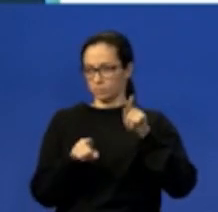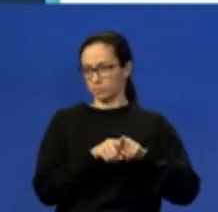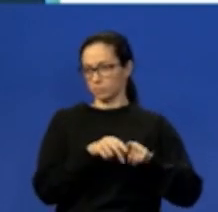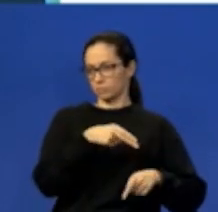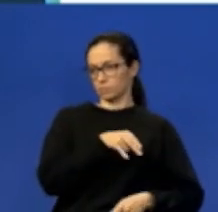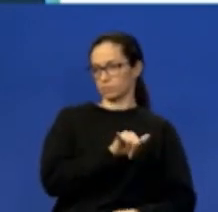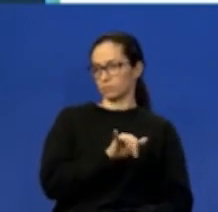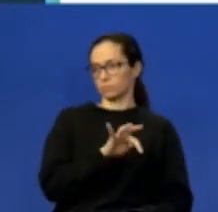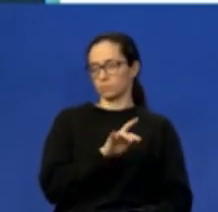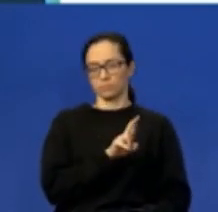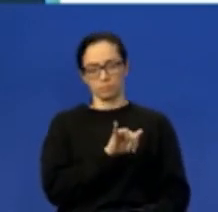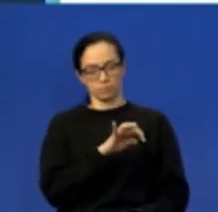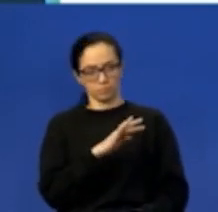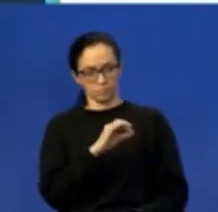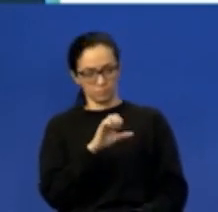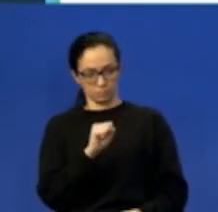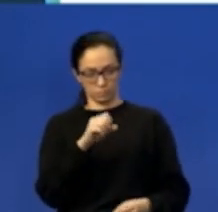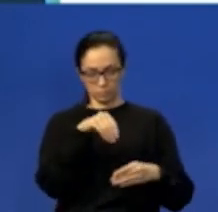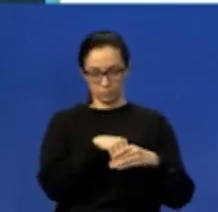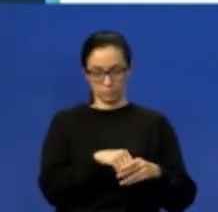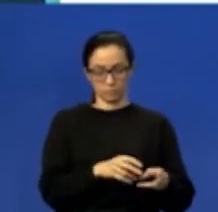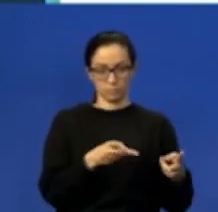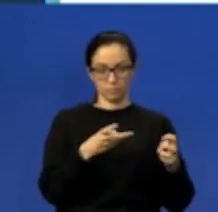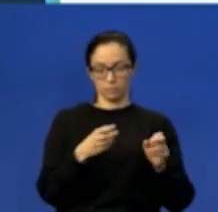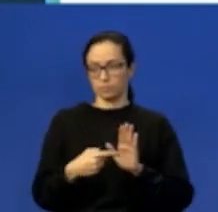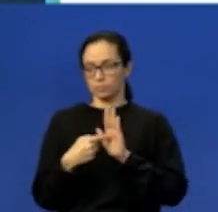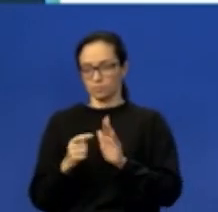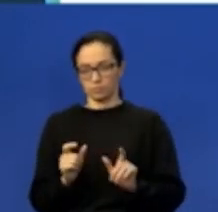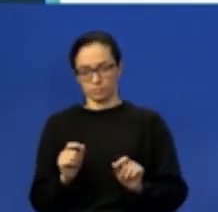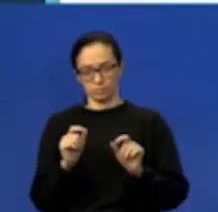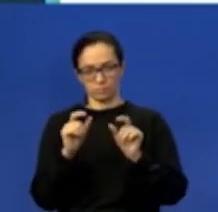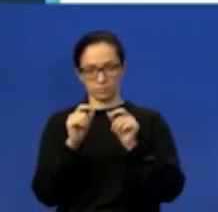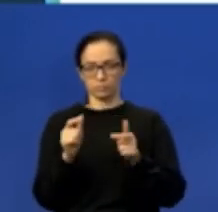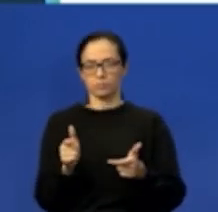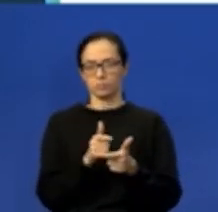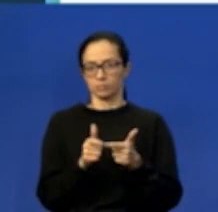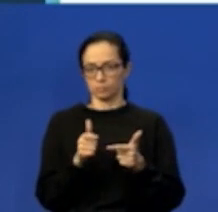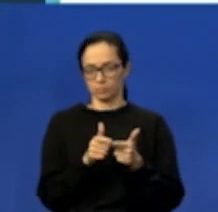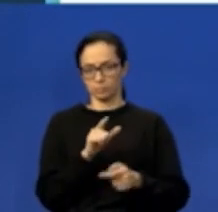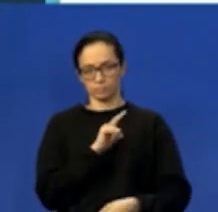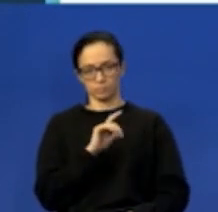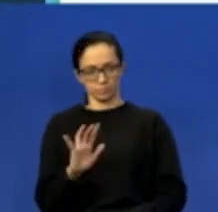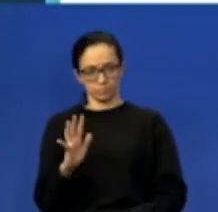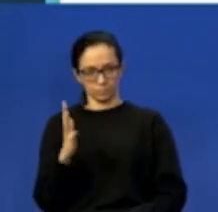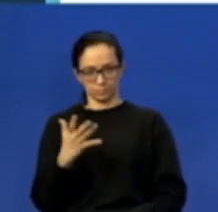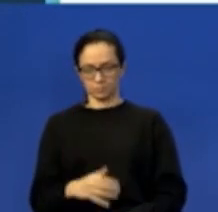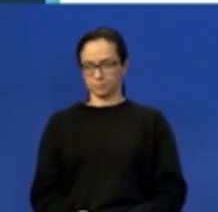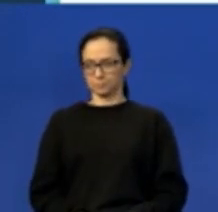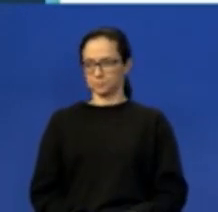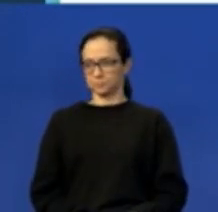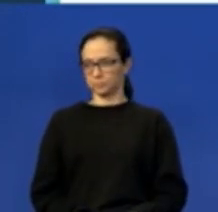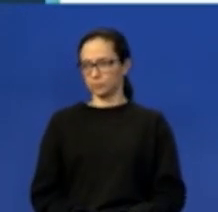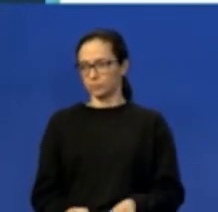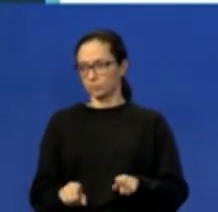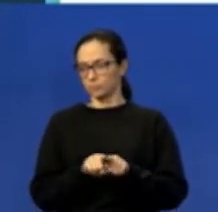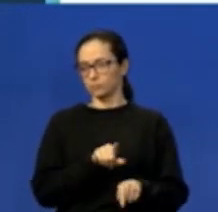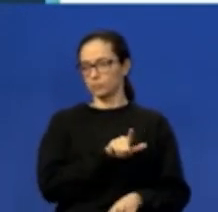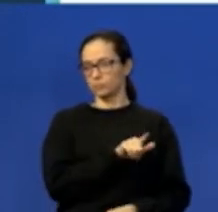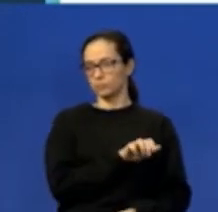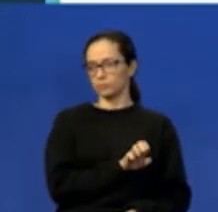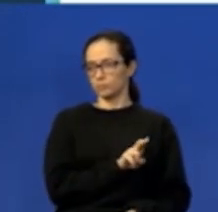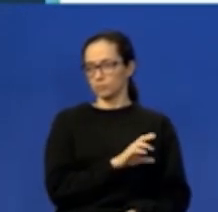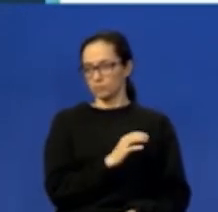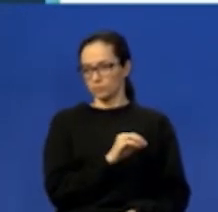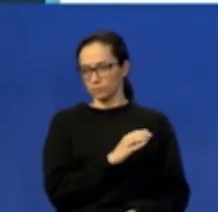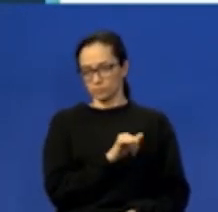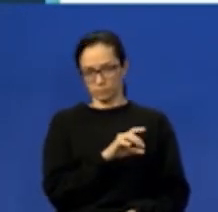e a presença de nitrito na urina pode indicar infecção do trato urinário, que seria a infecção urinária. Leucócitos, eles podem estar presentes